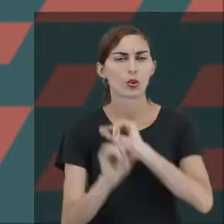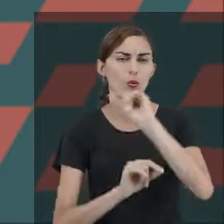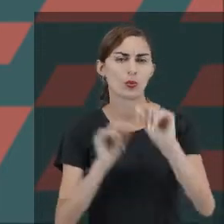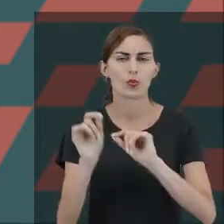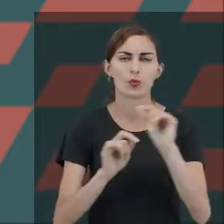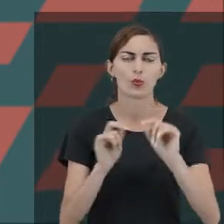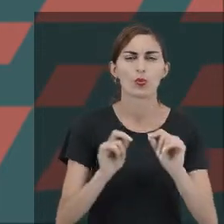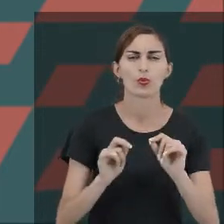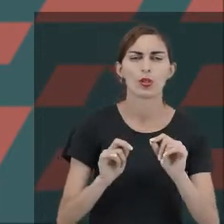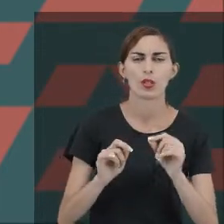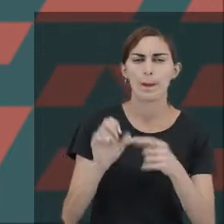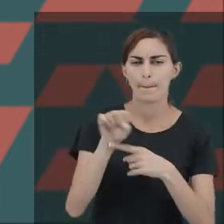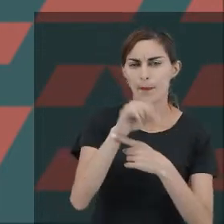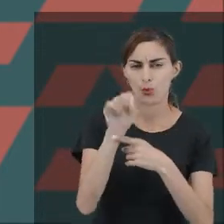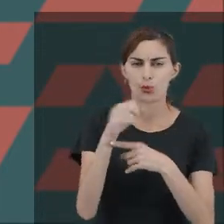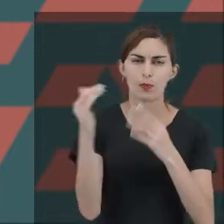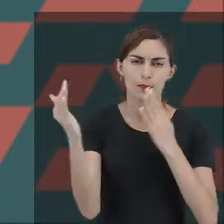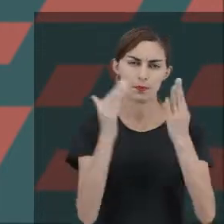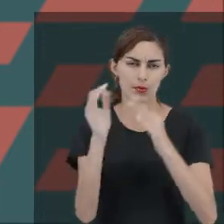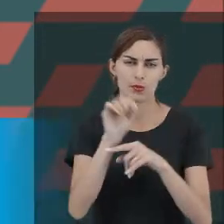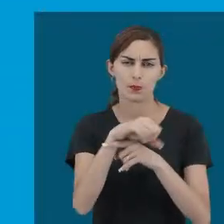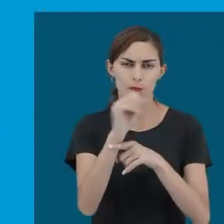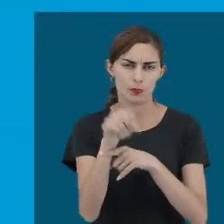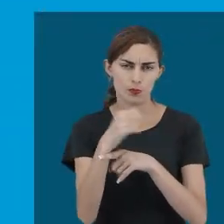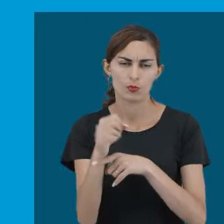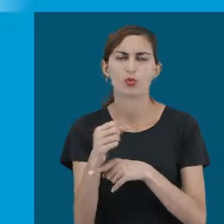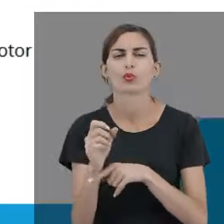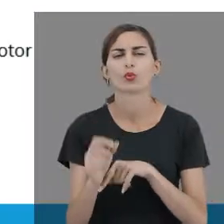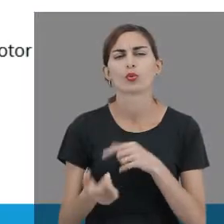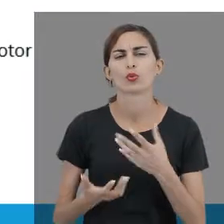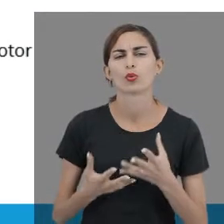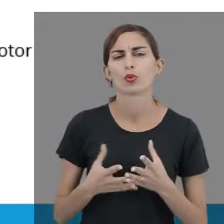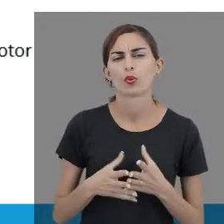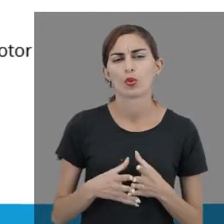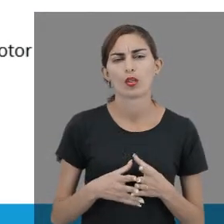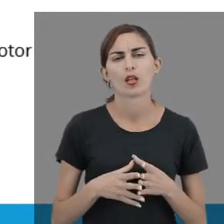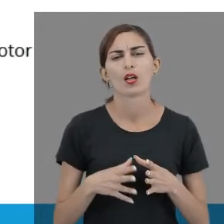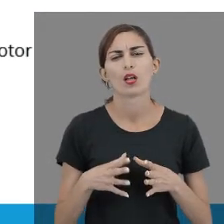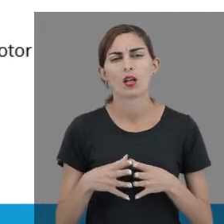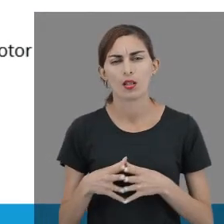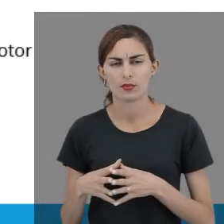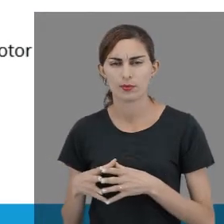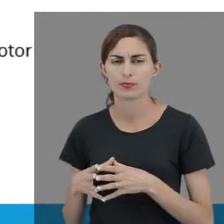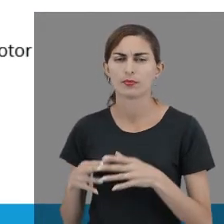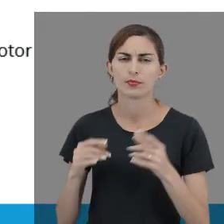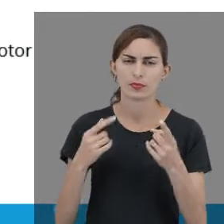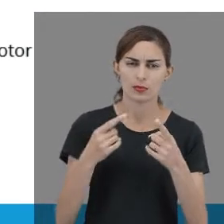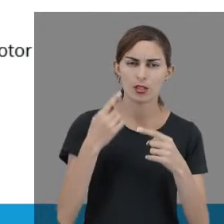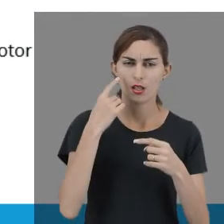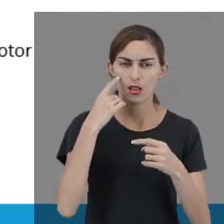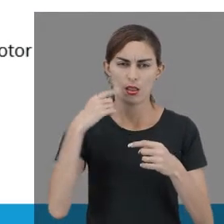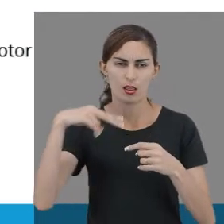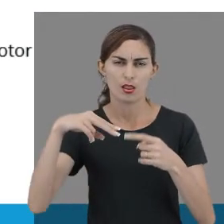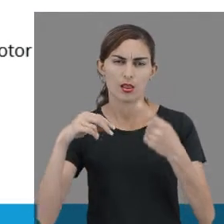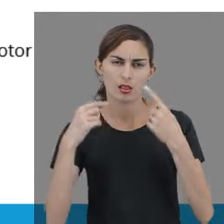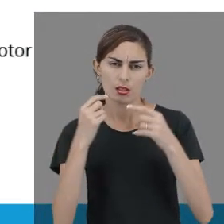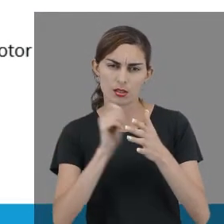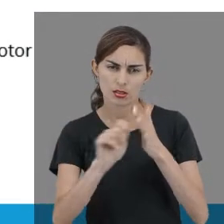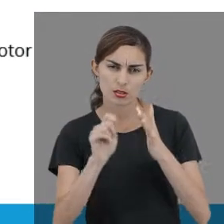do Zika. O que nós temos são crianças com distúrbios neuropsicomotores, existem outras doenças que dão esses distúrbios